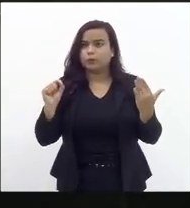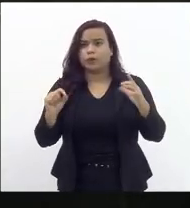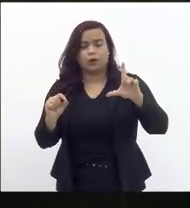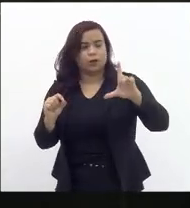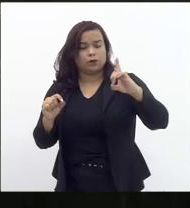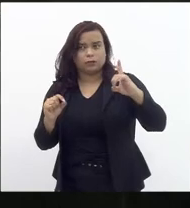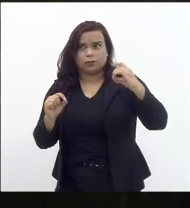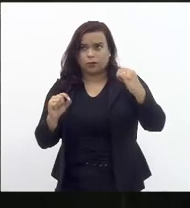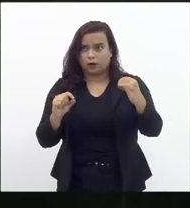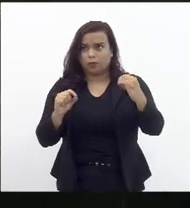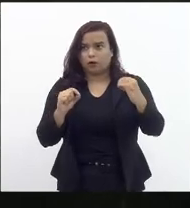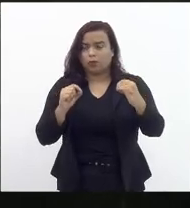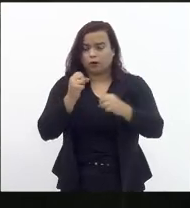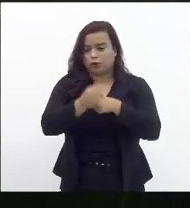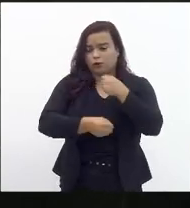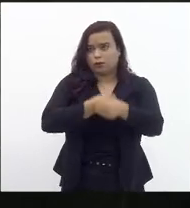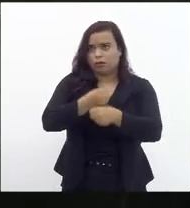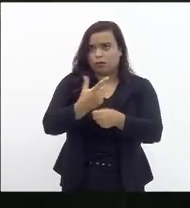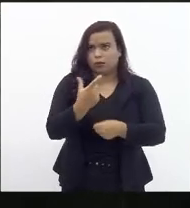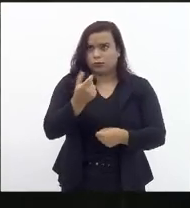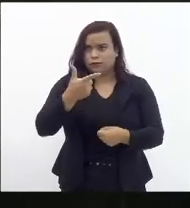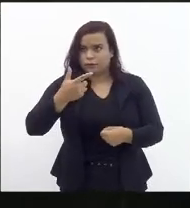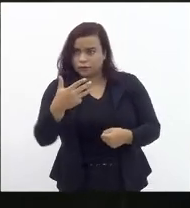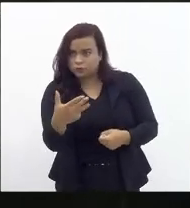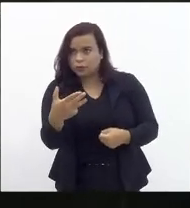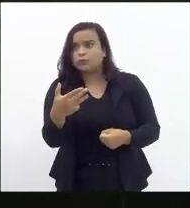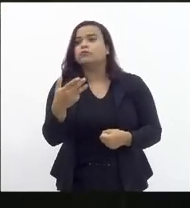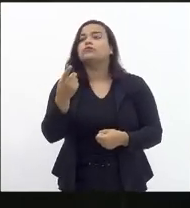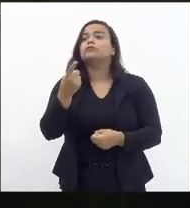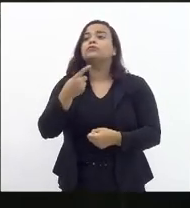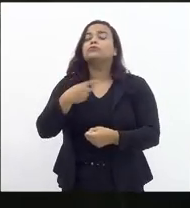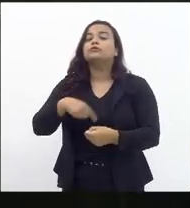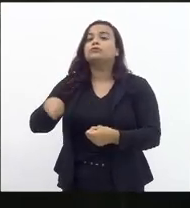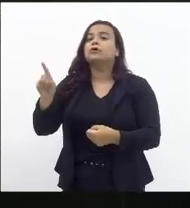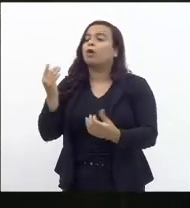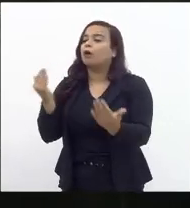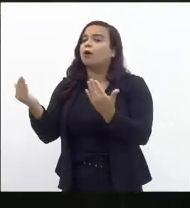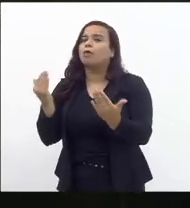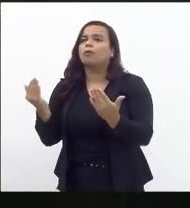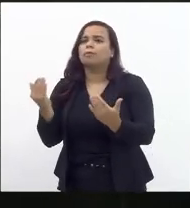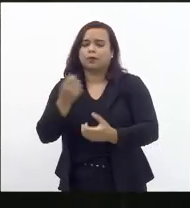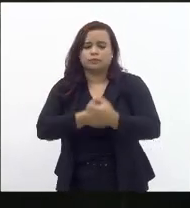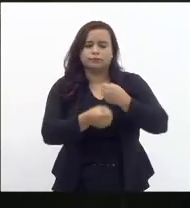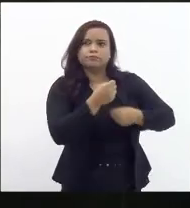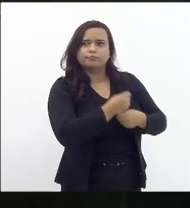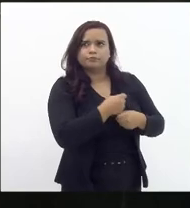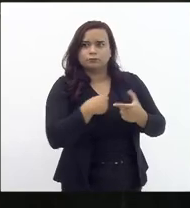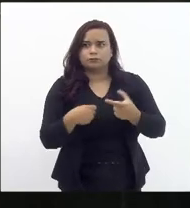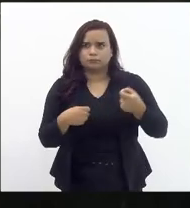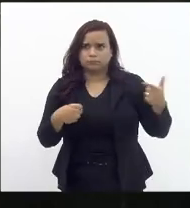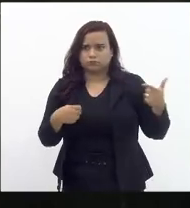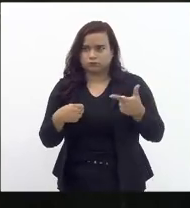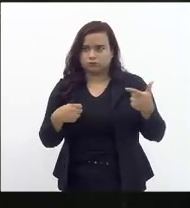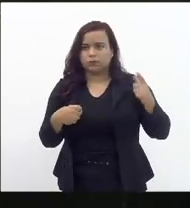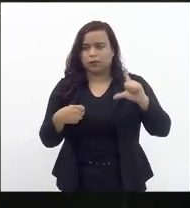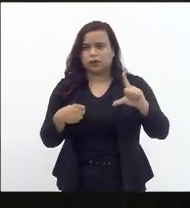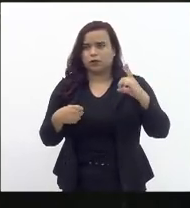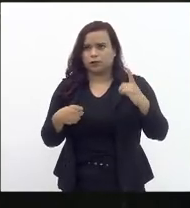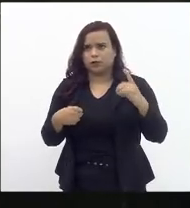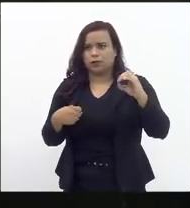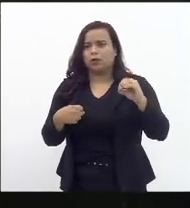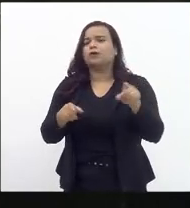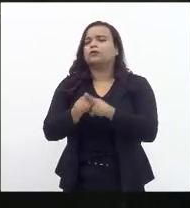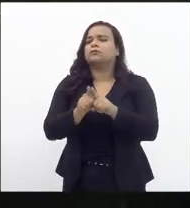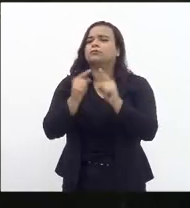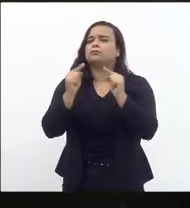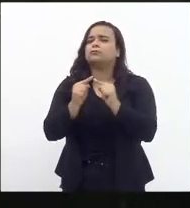de 2023 com a LDO anterior e o próprio